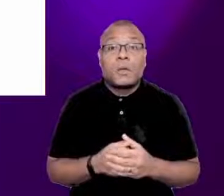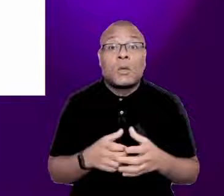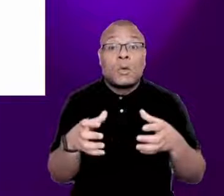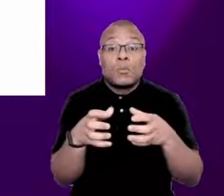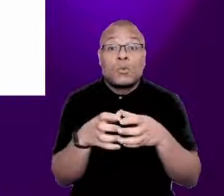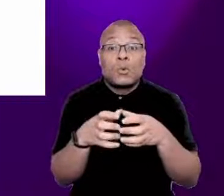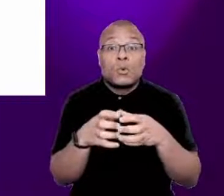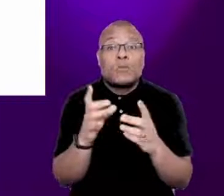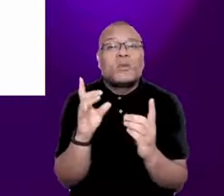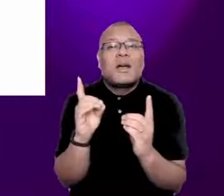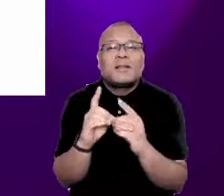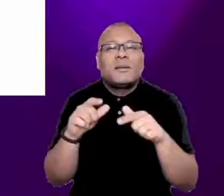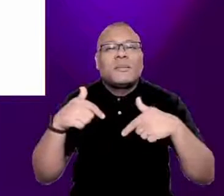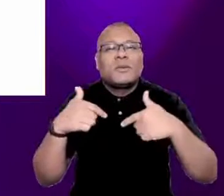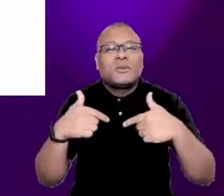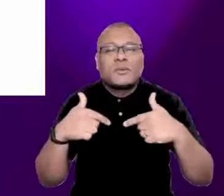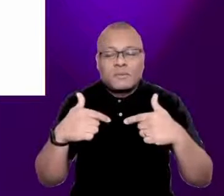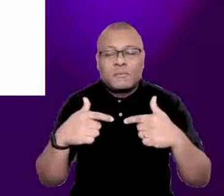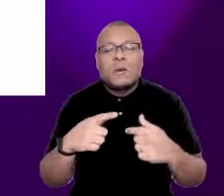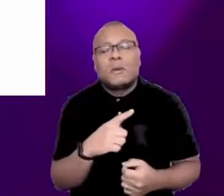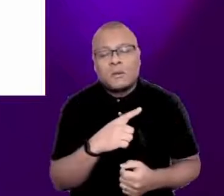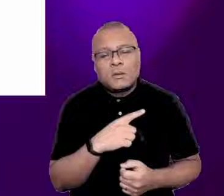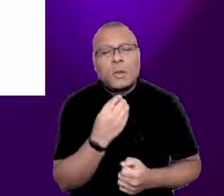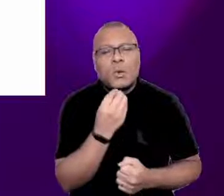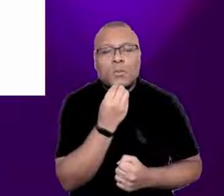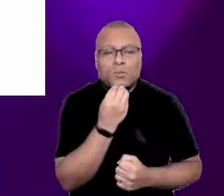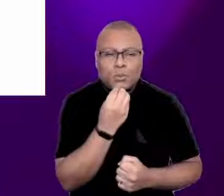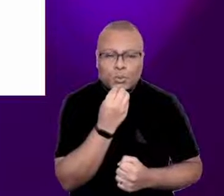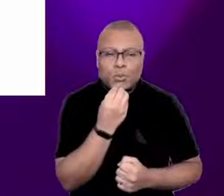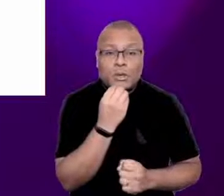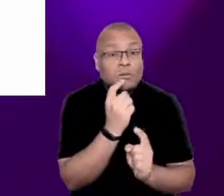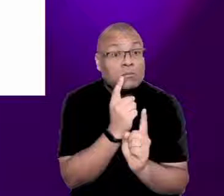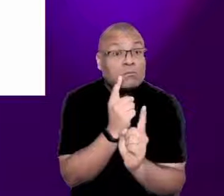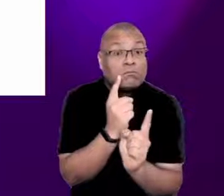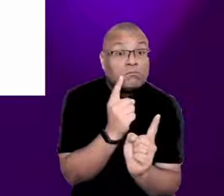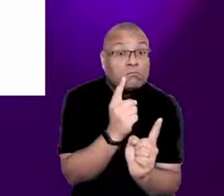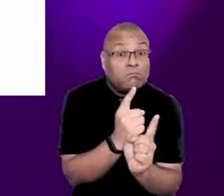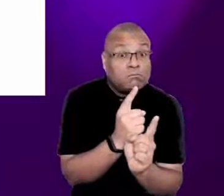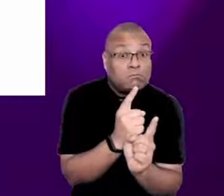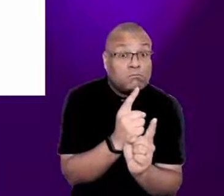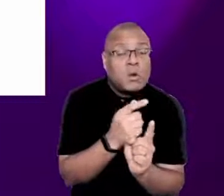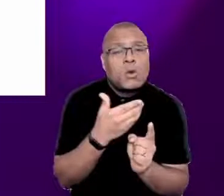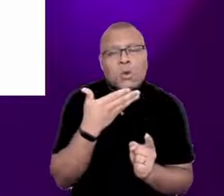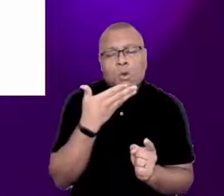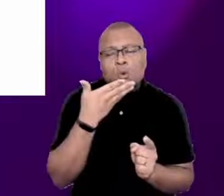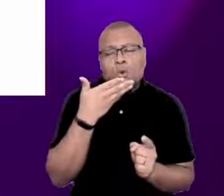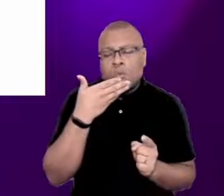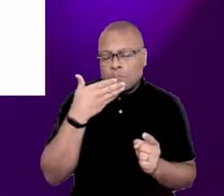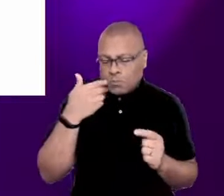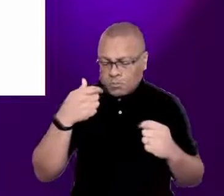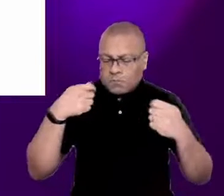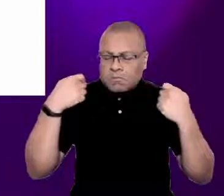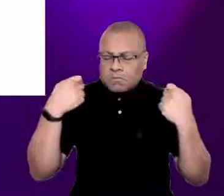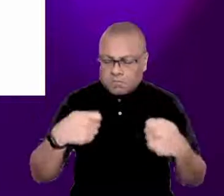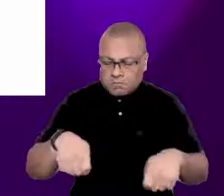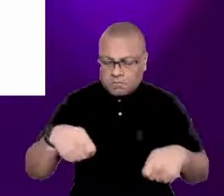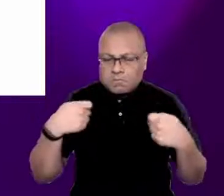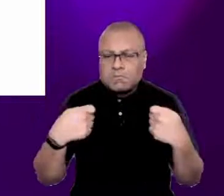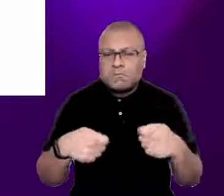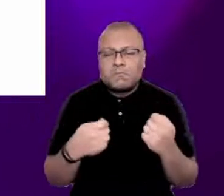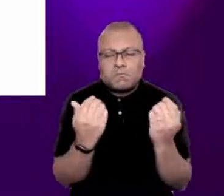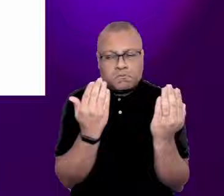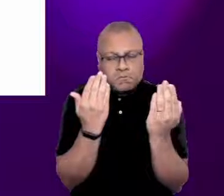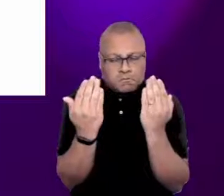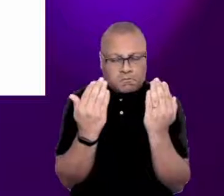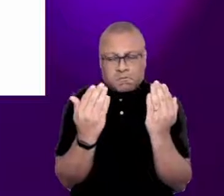prestadores de serviço, a gente tem uma oportunidade de identificar melhorias que são necessárias no sistema, comparar